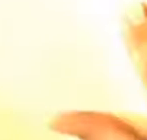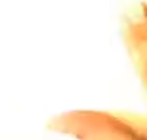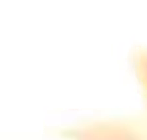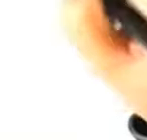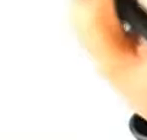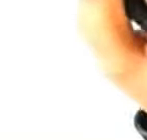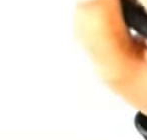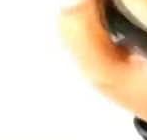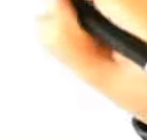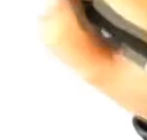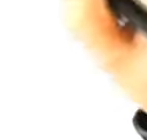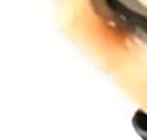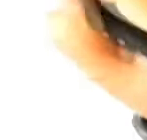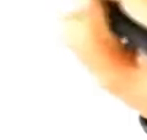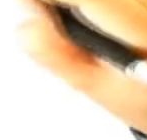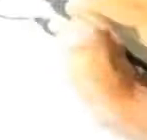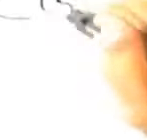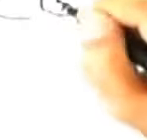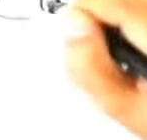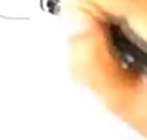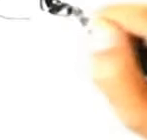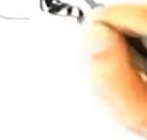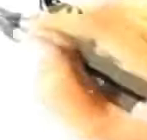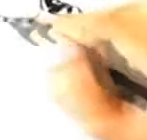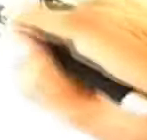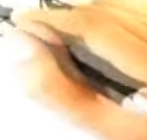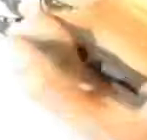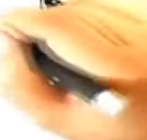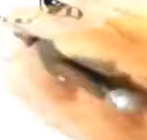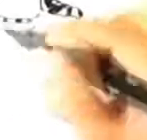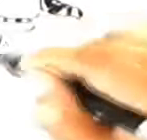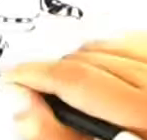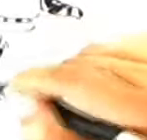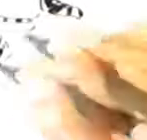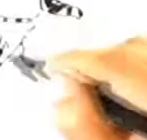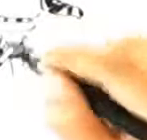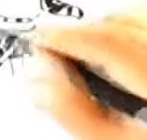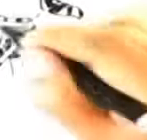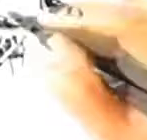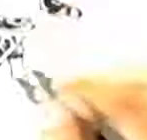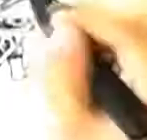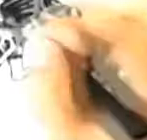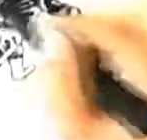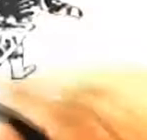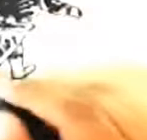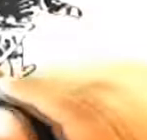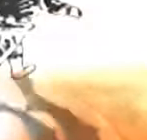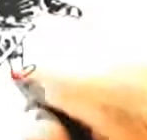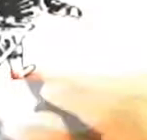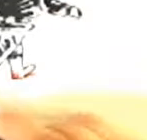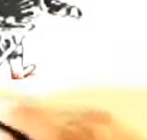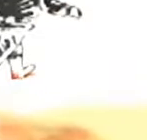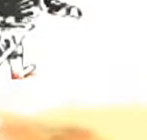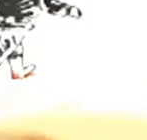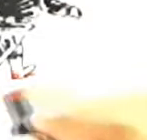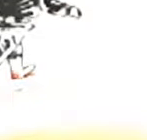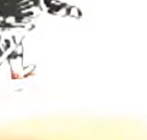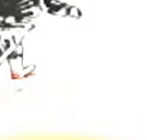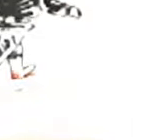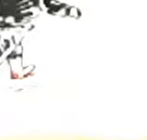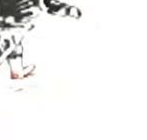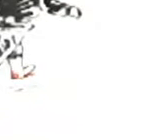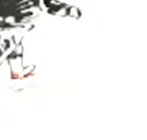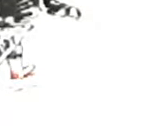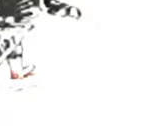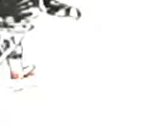Ferro. Mas, no fim de seu mandato, ele deixa a fama de Durão de lado e sai do poder